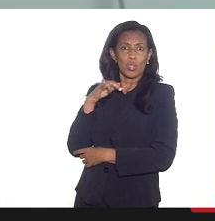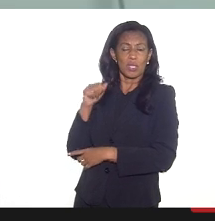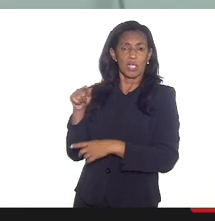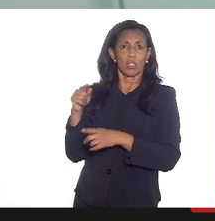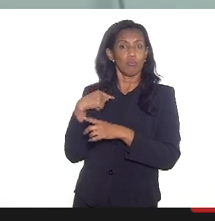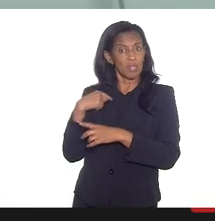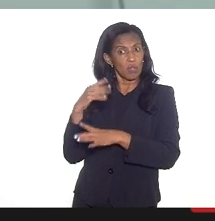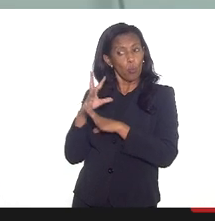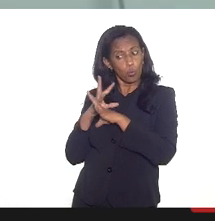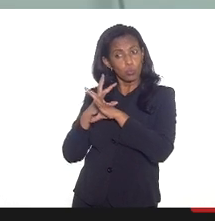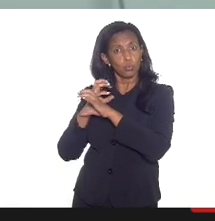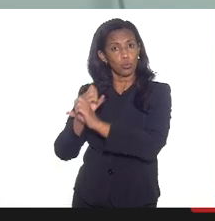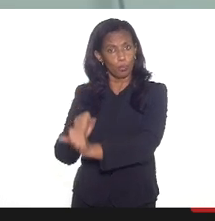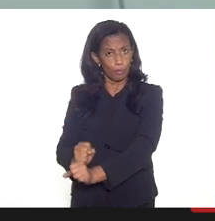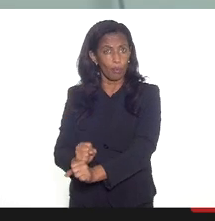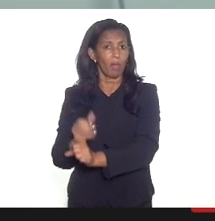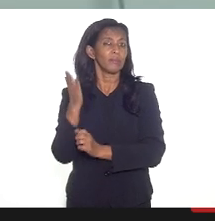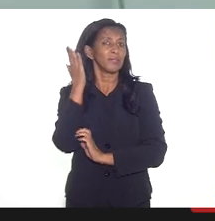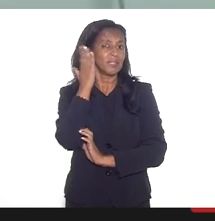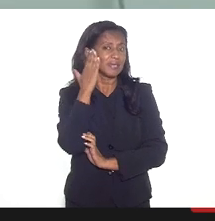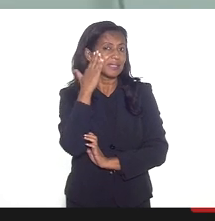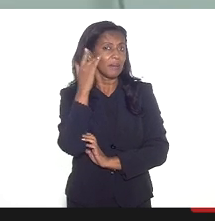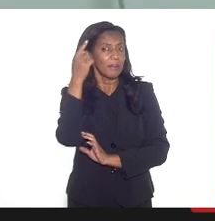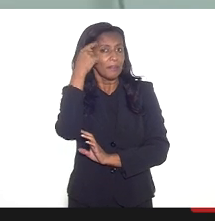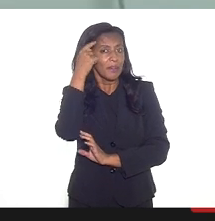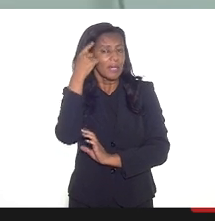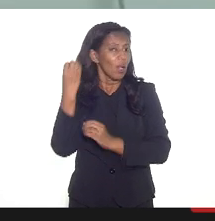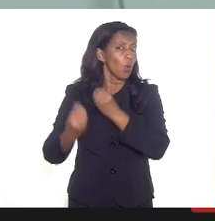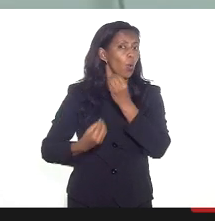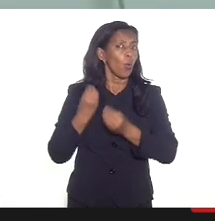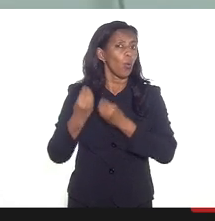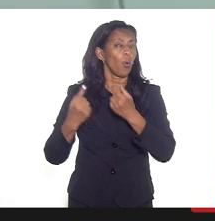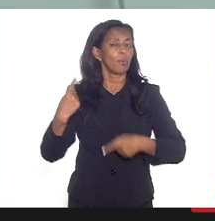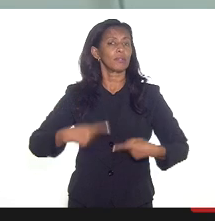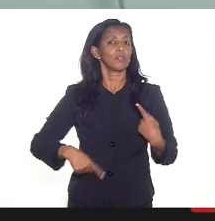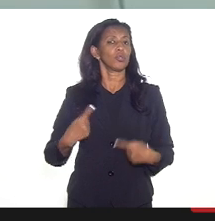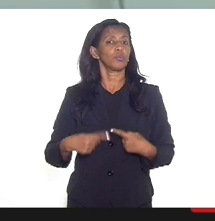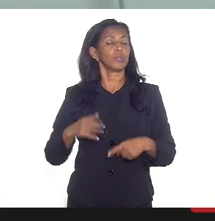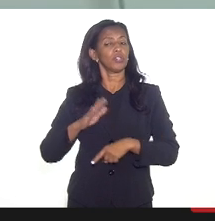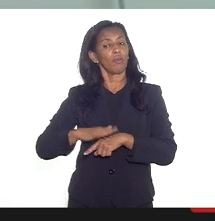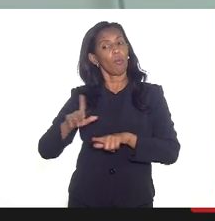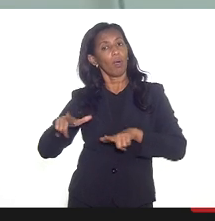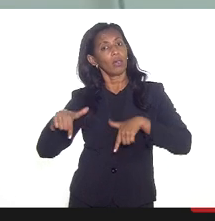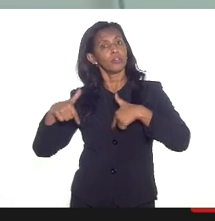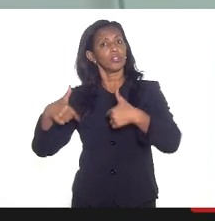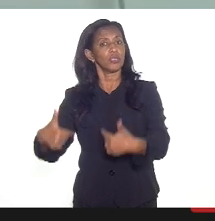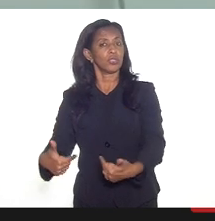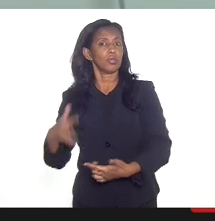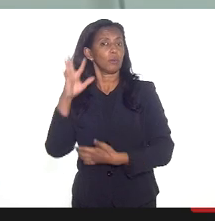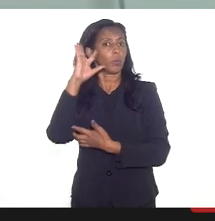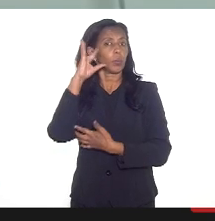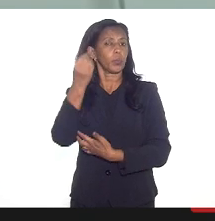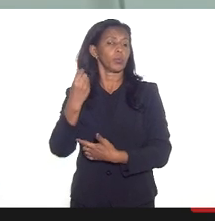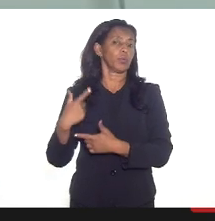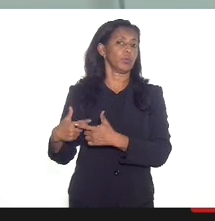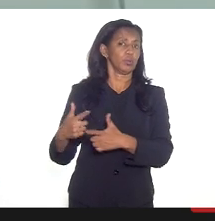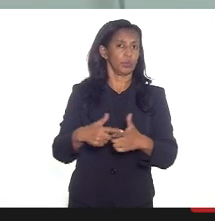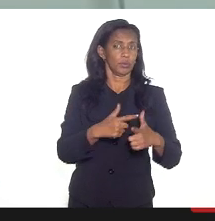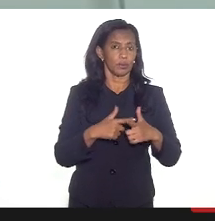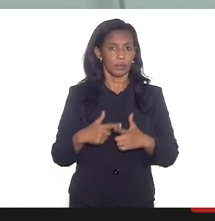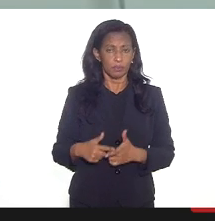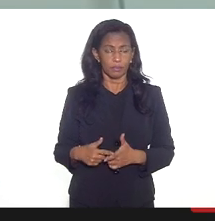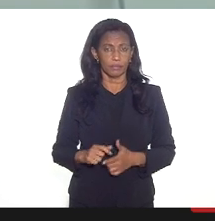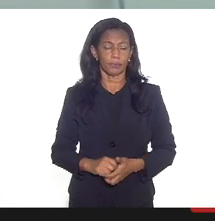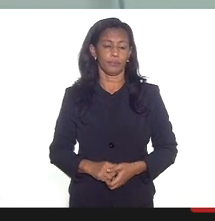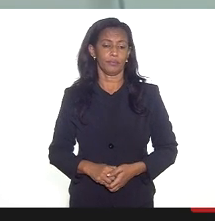sejam contabilizados e que a gente possa pensar em como essas políticas vão agir para resolver essa situação, né?